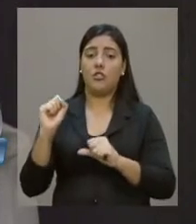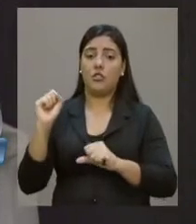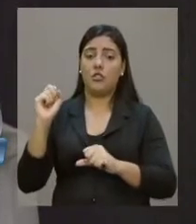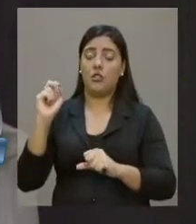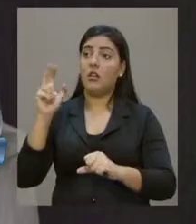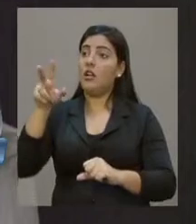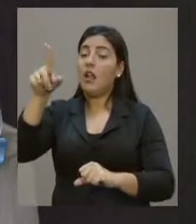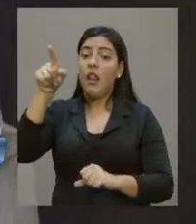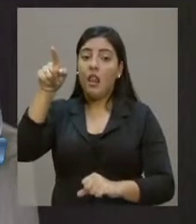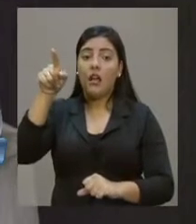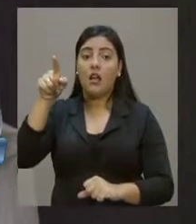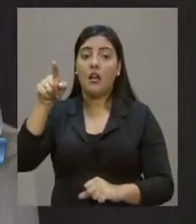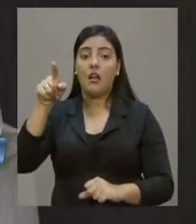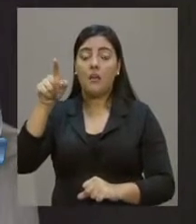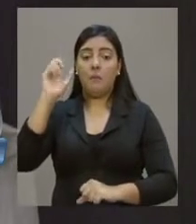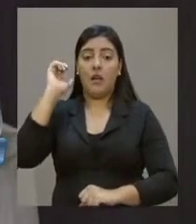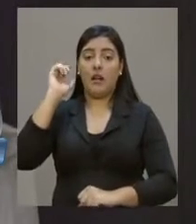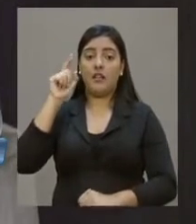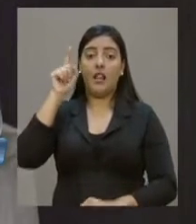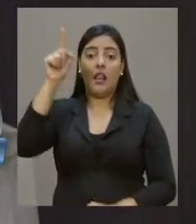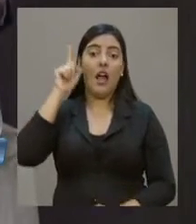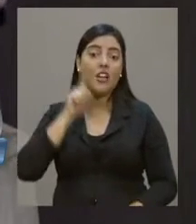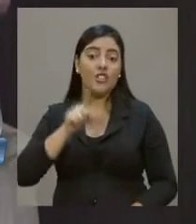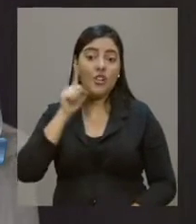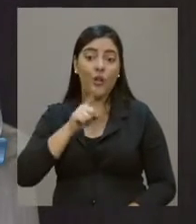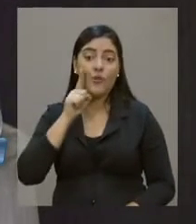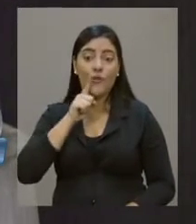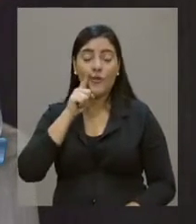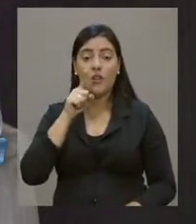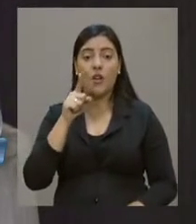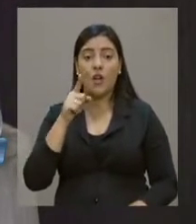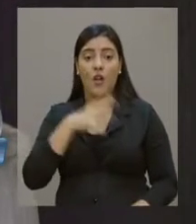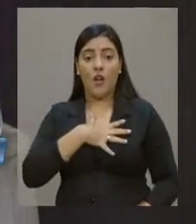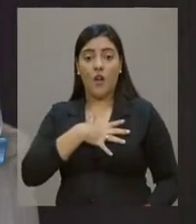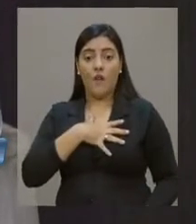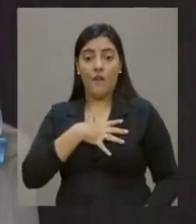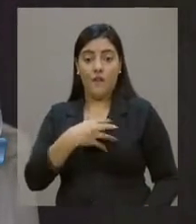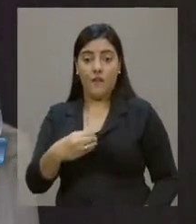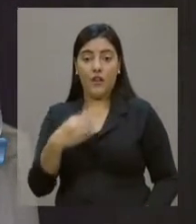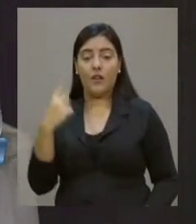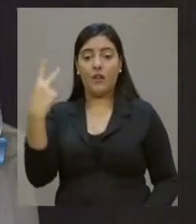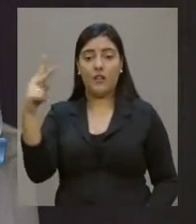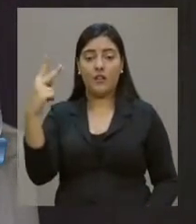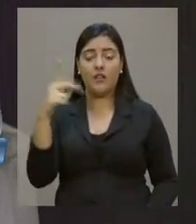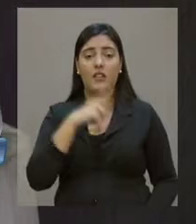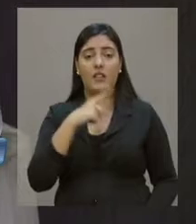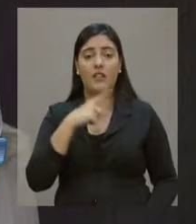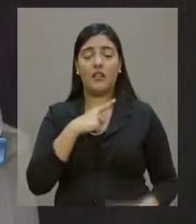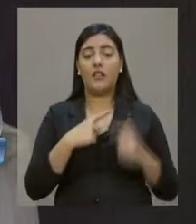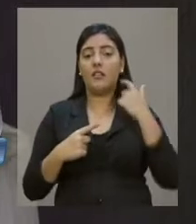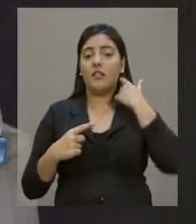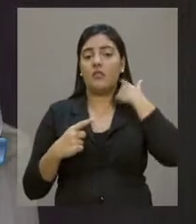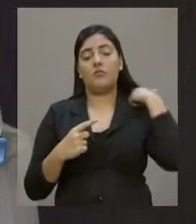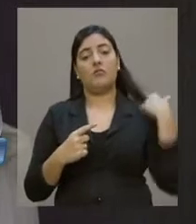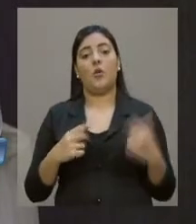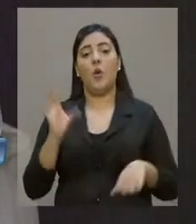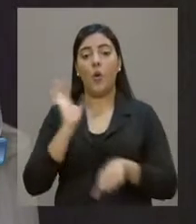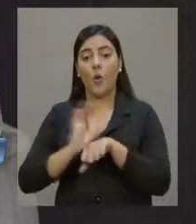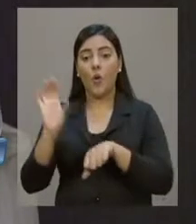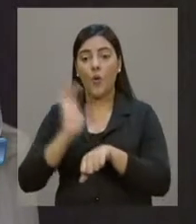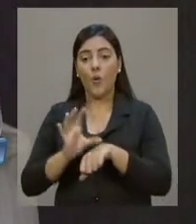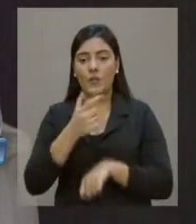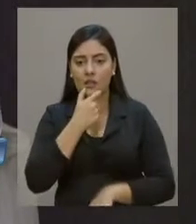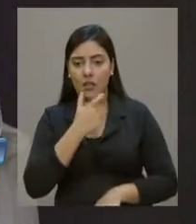à cadeira de embaixador dos Estados Unidos. E ele vai e coloca o filho, porque o filho teve cursinho